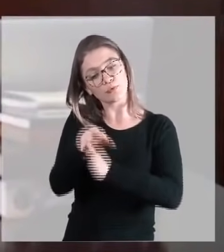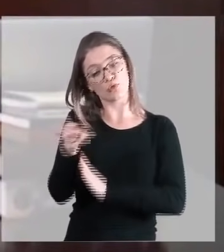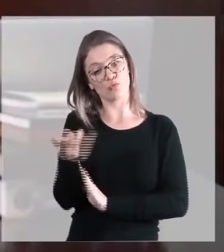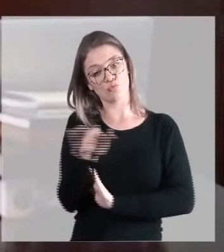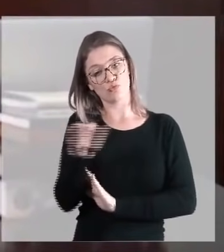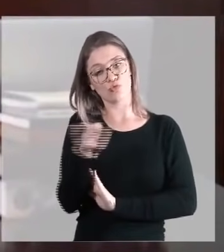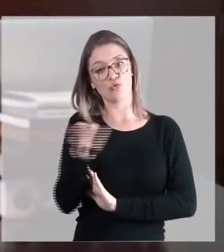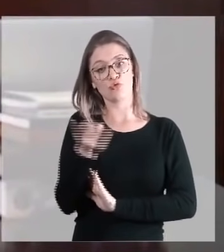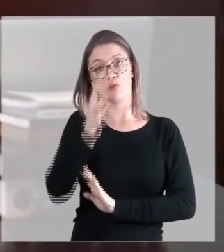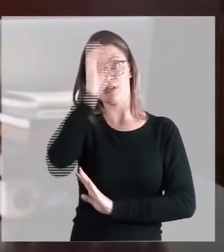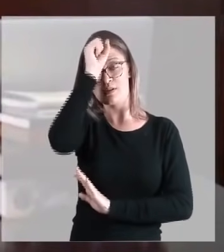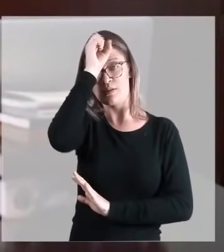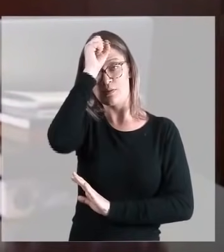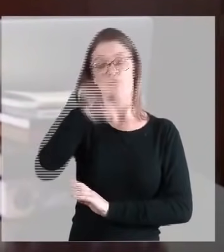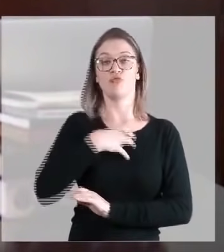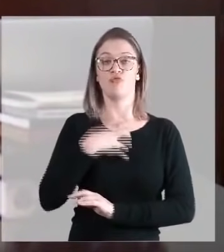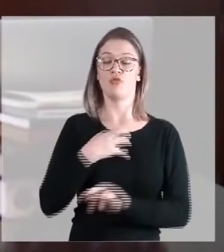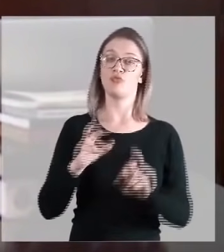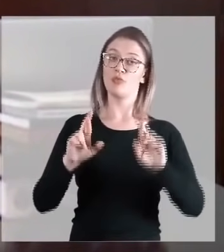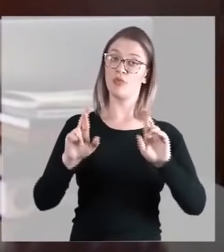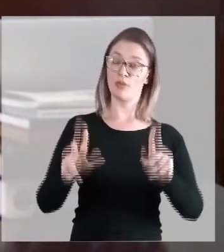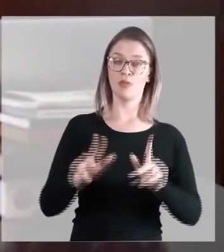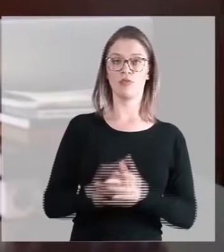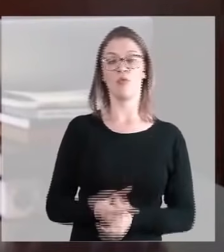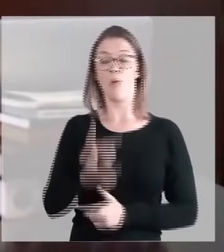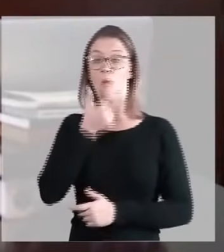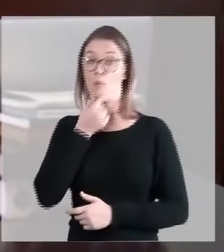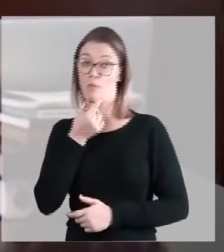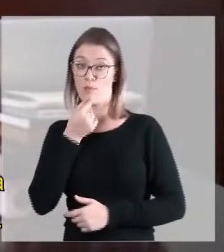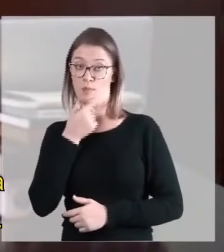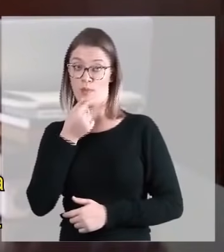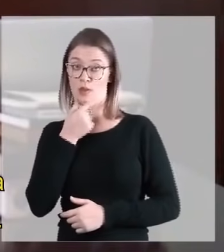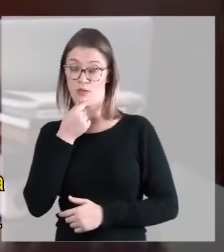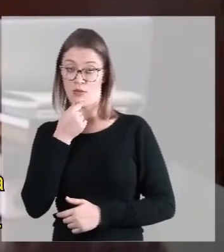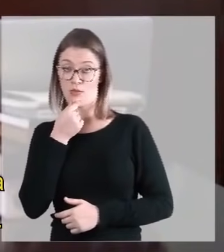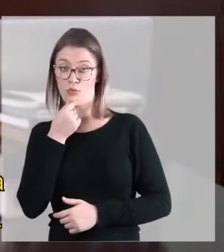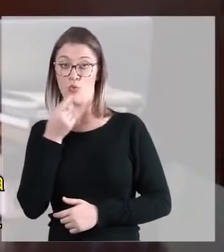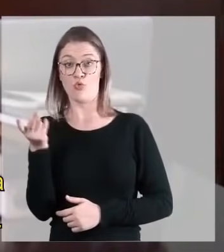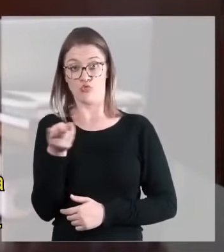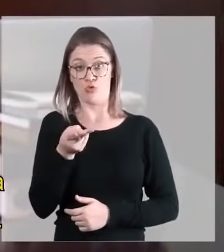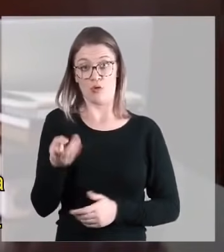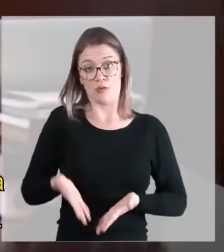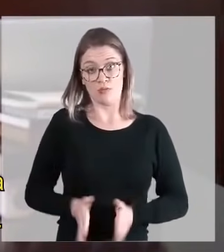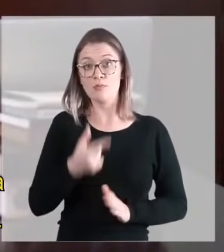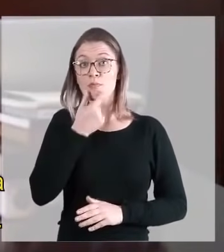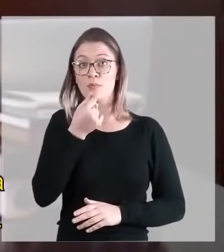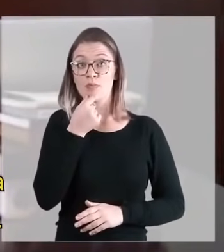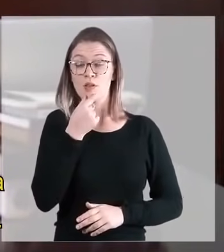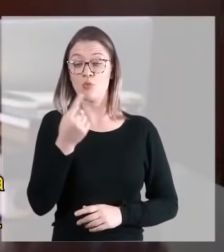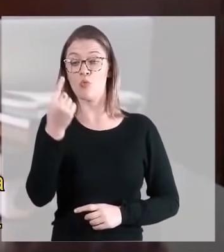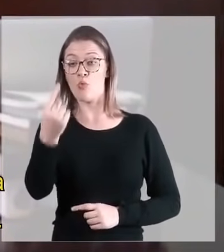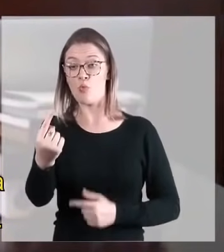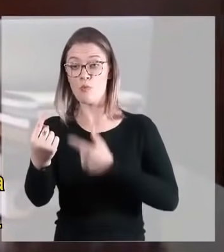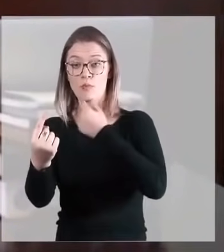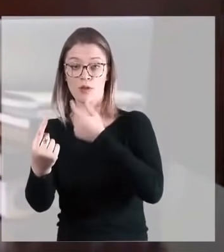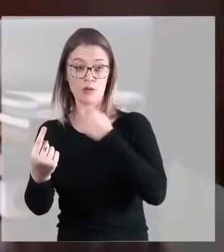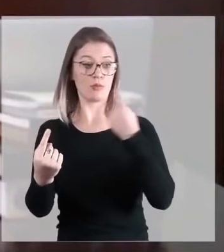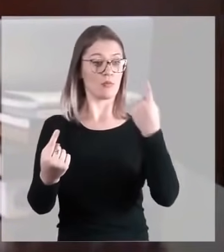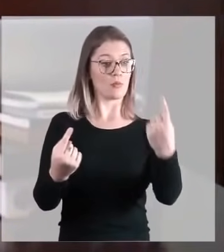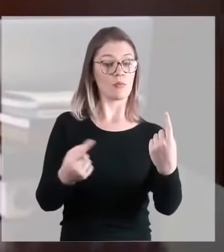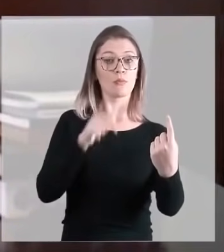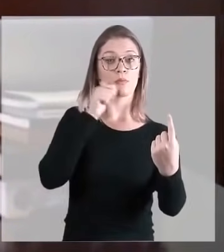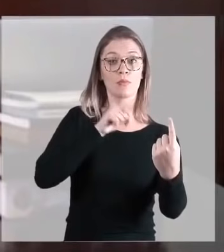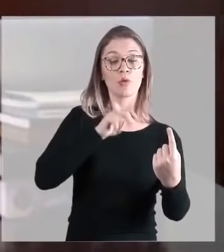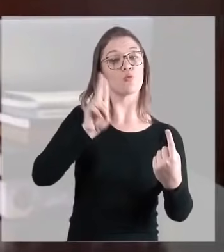maneira distinta. Um como menino, como nasceu, né? E o outro, que nasceu também menino, seria tratado, criado como uma menina,